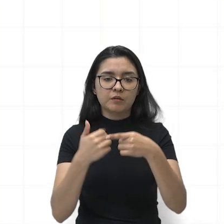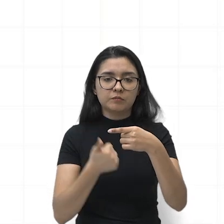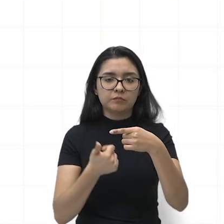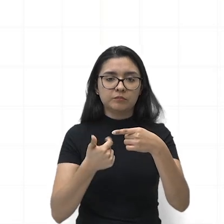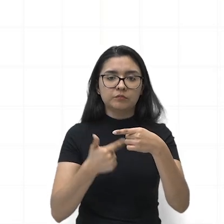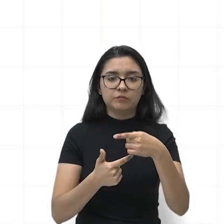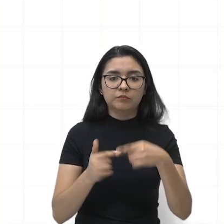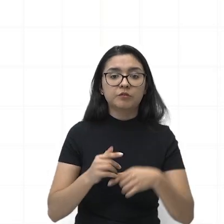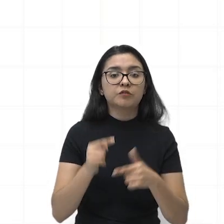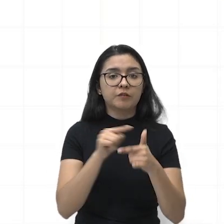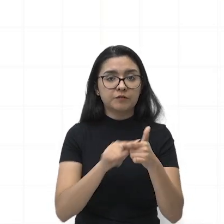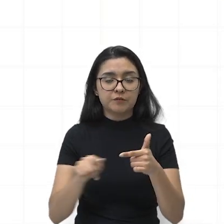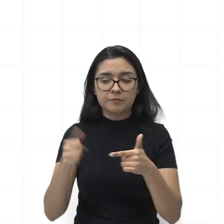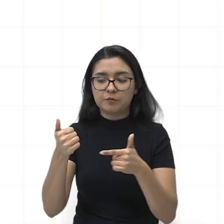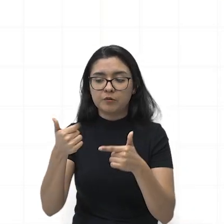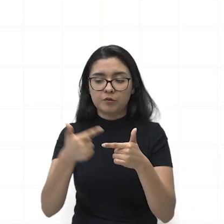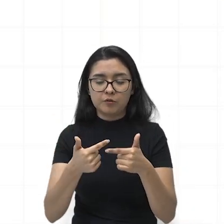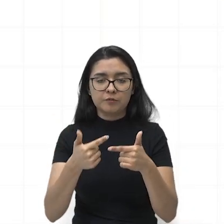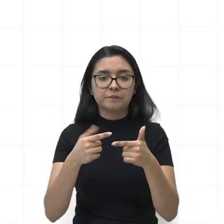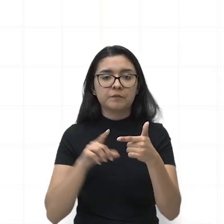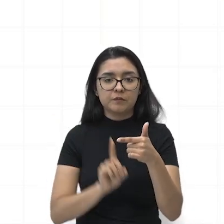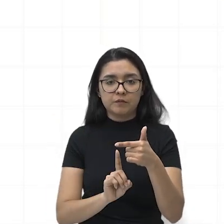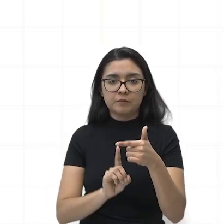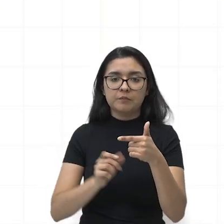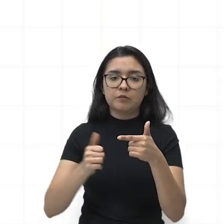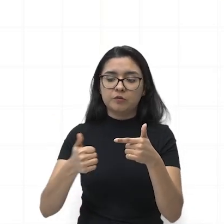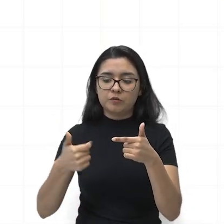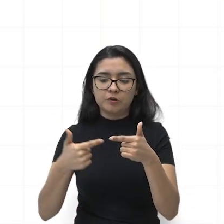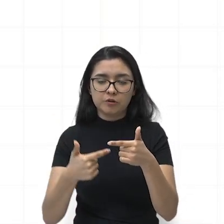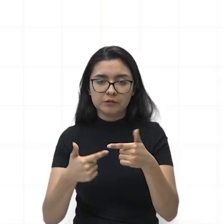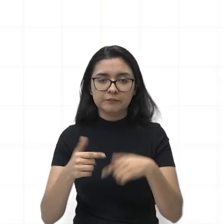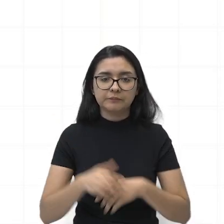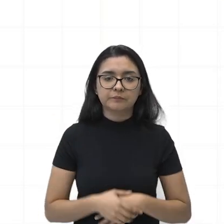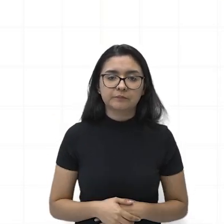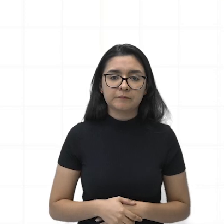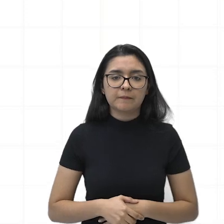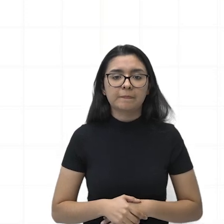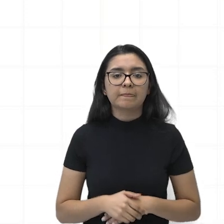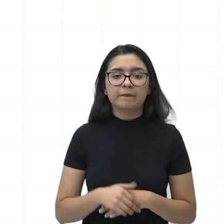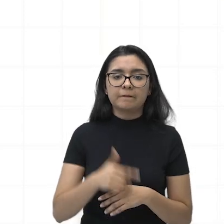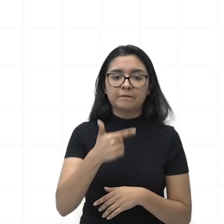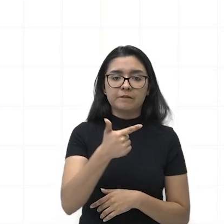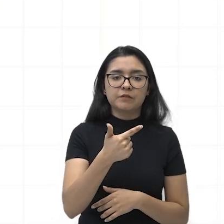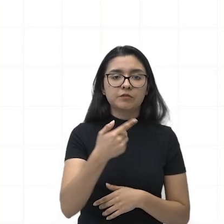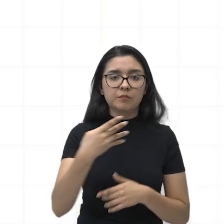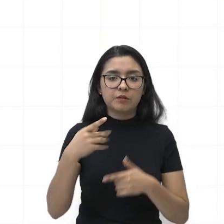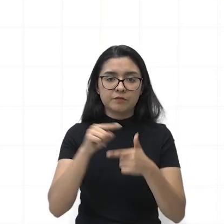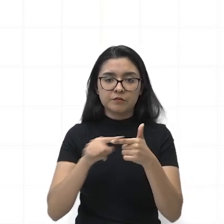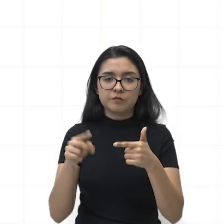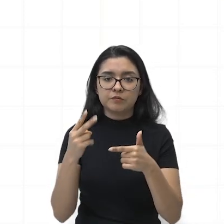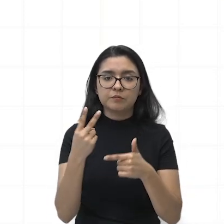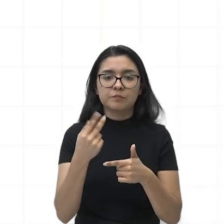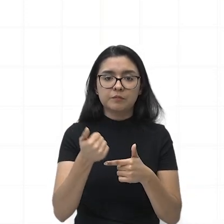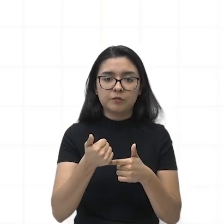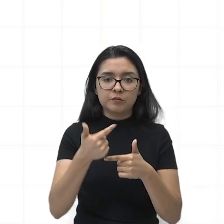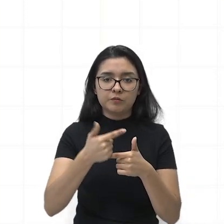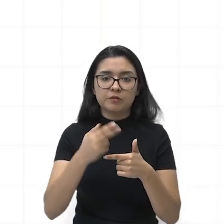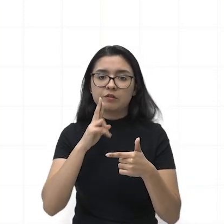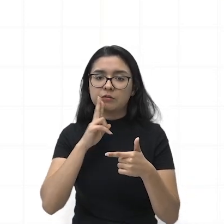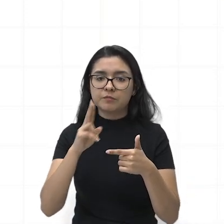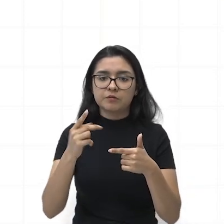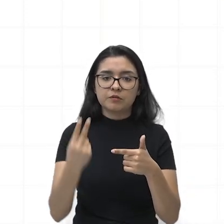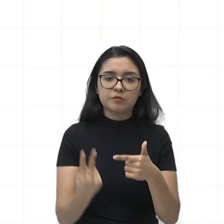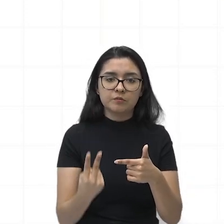numerador por 12, denominador por 12. 24 por 12 é 2, e 12 dividido